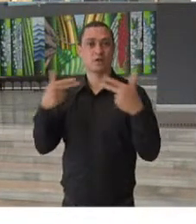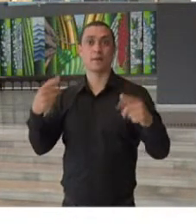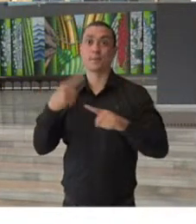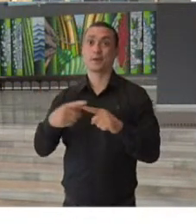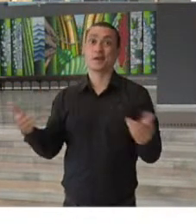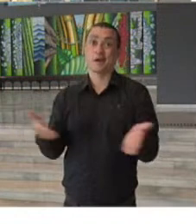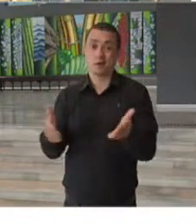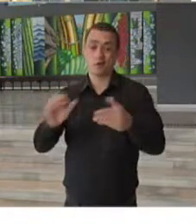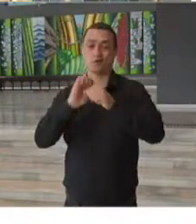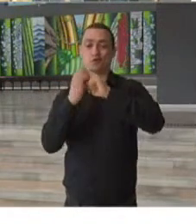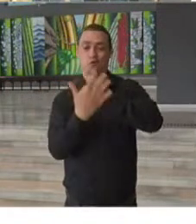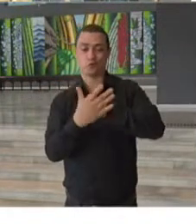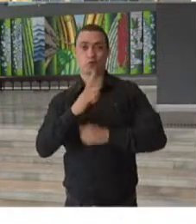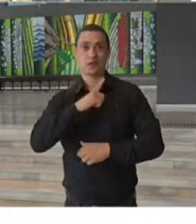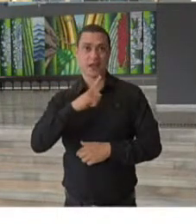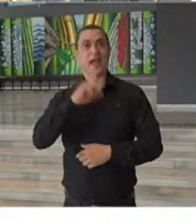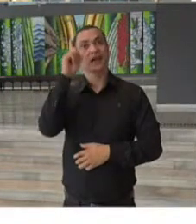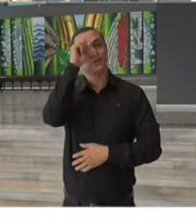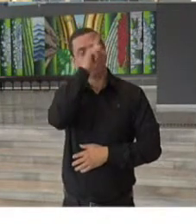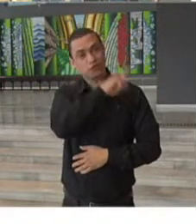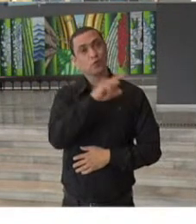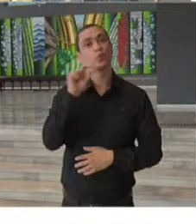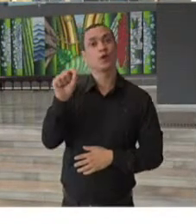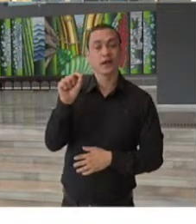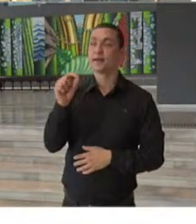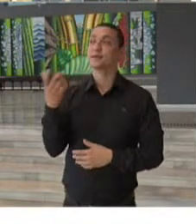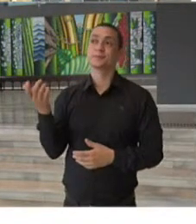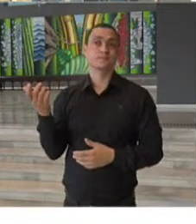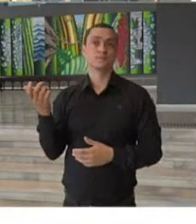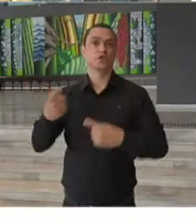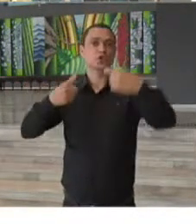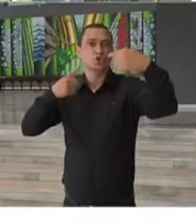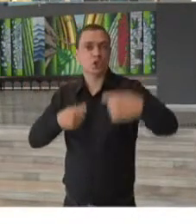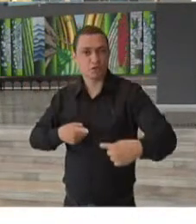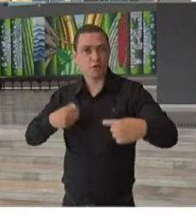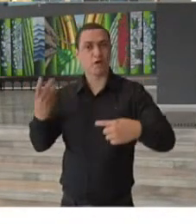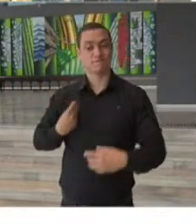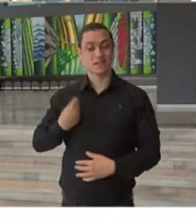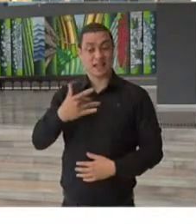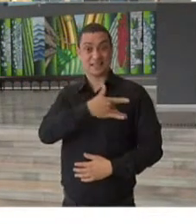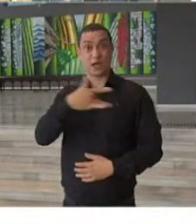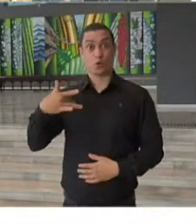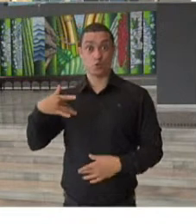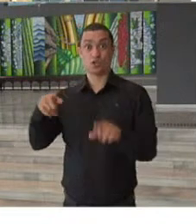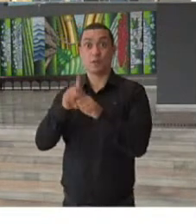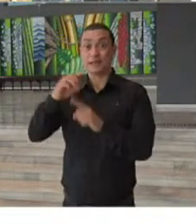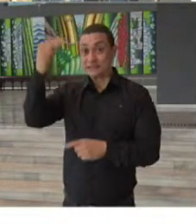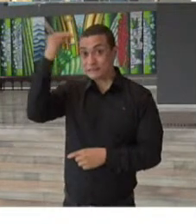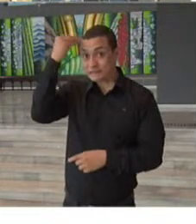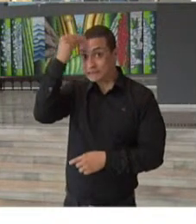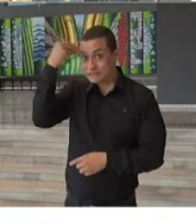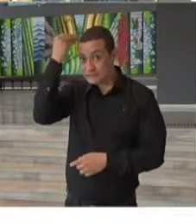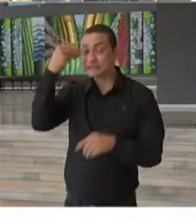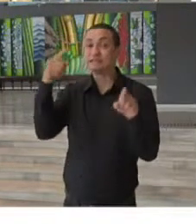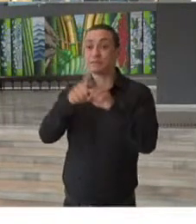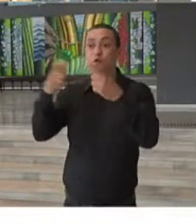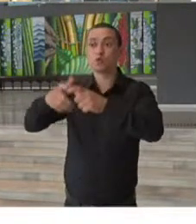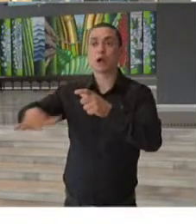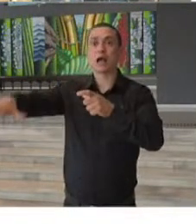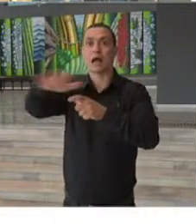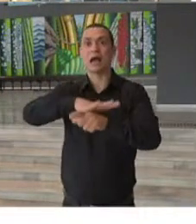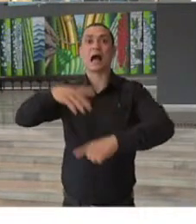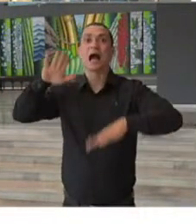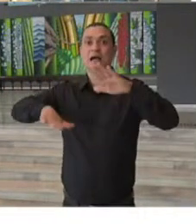um processo de pandemia que tem dificuldades, desafios na questão da saúde mental, no próprio espaço físico para